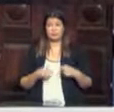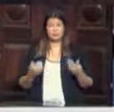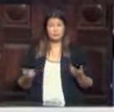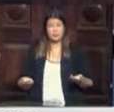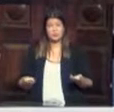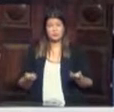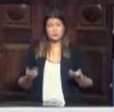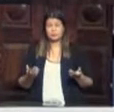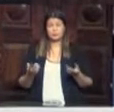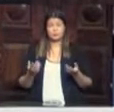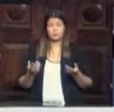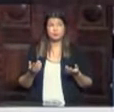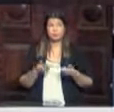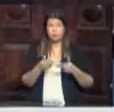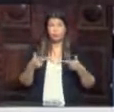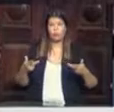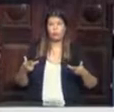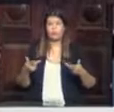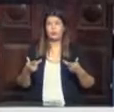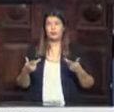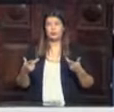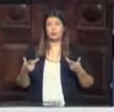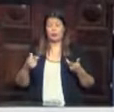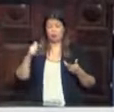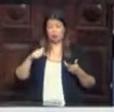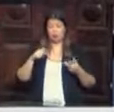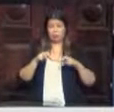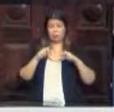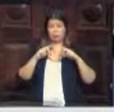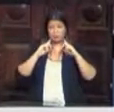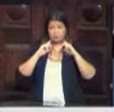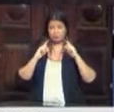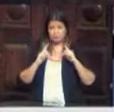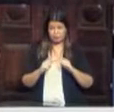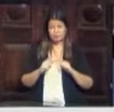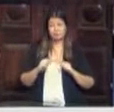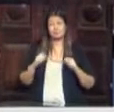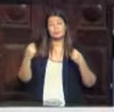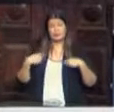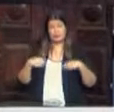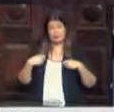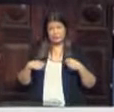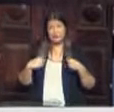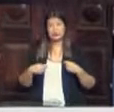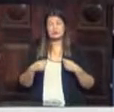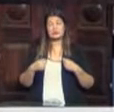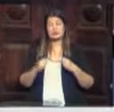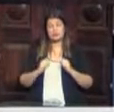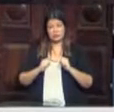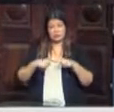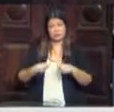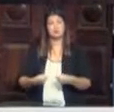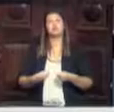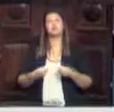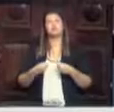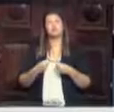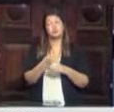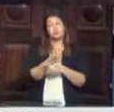prefeitura, está começando a ser questionado como que isto está acontecendo e que não